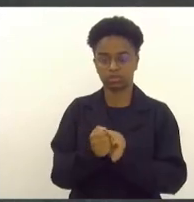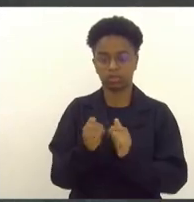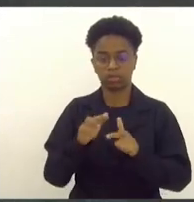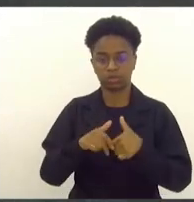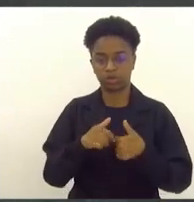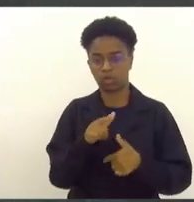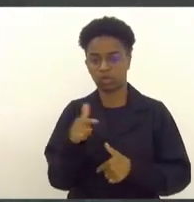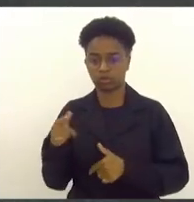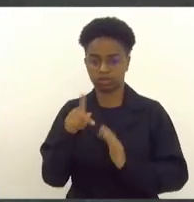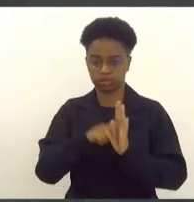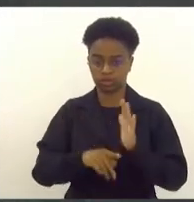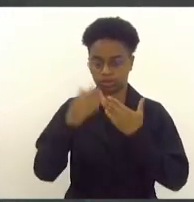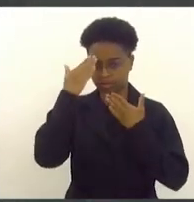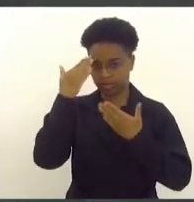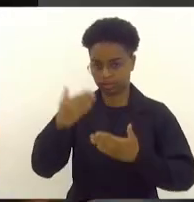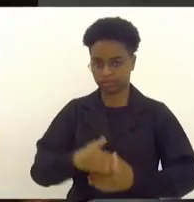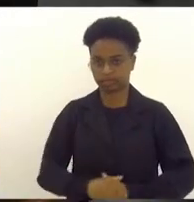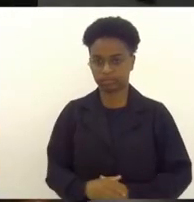Presidente